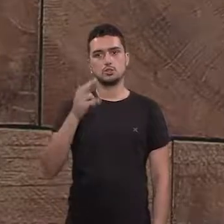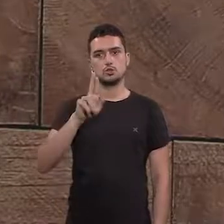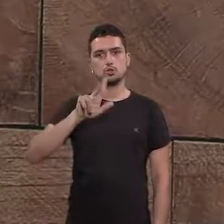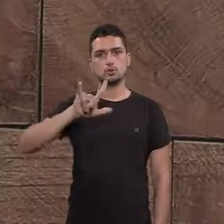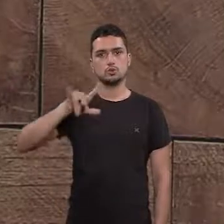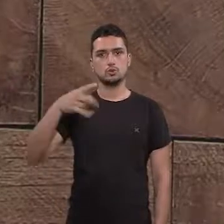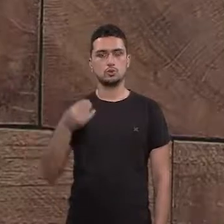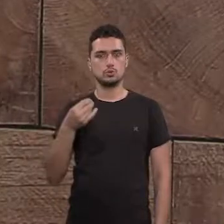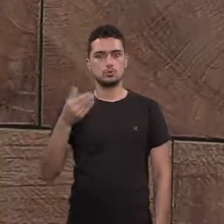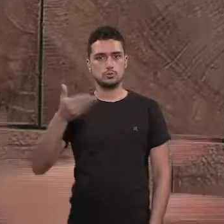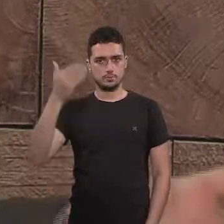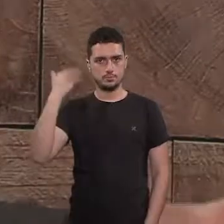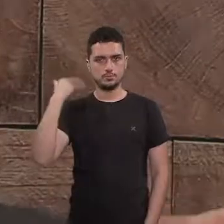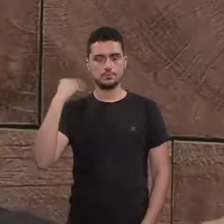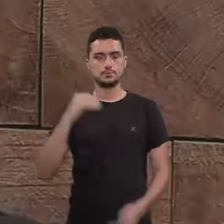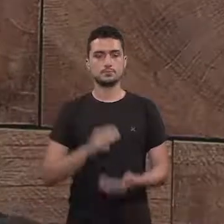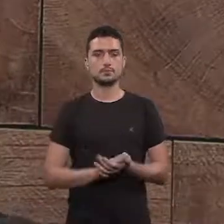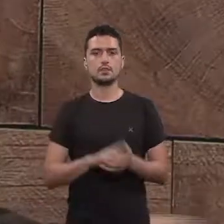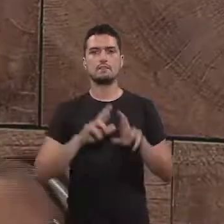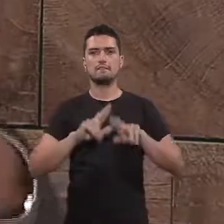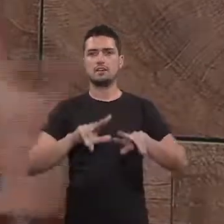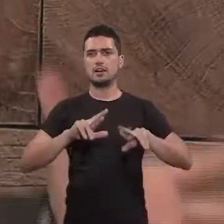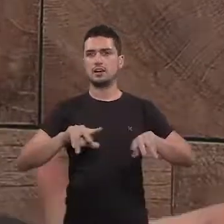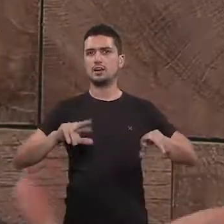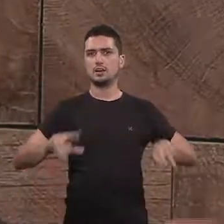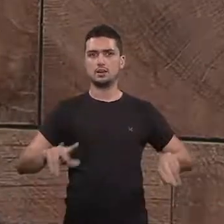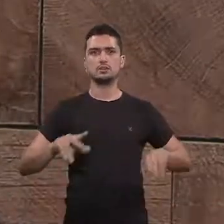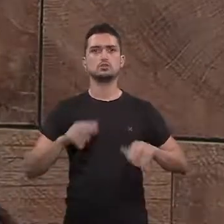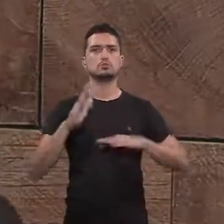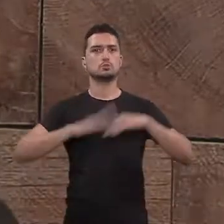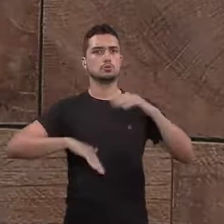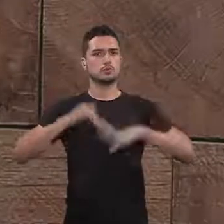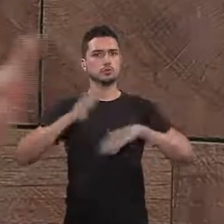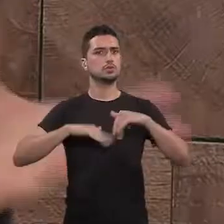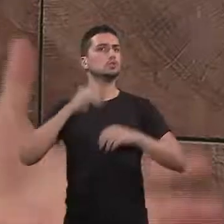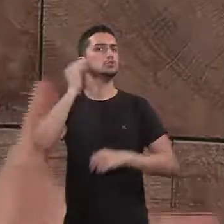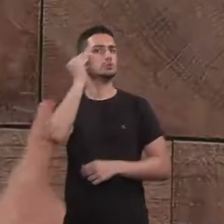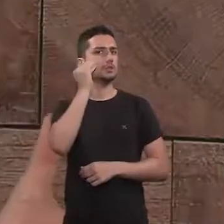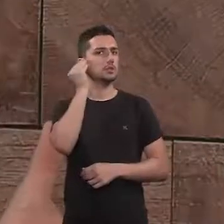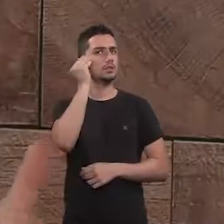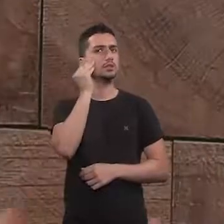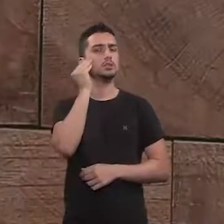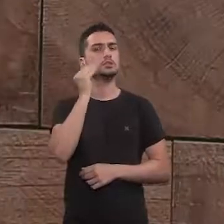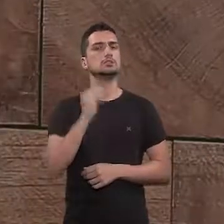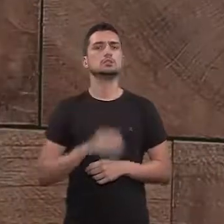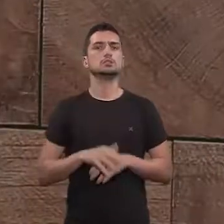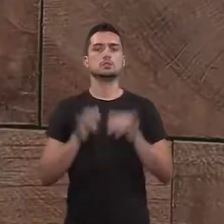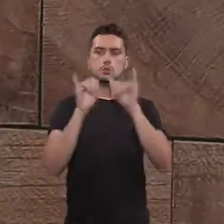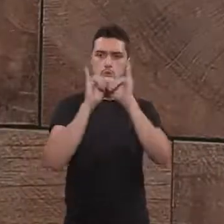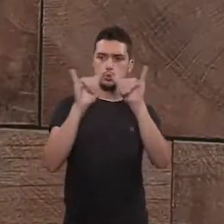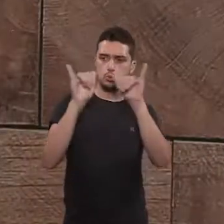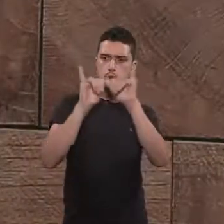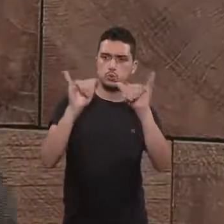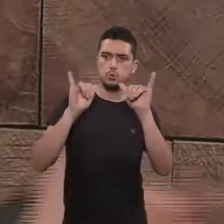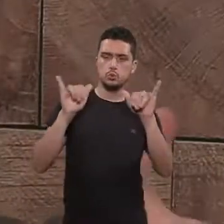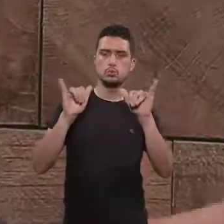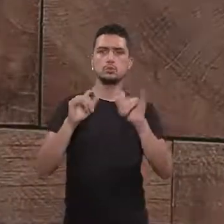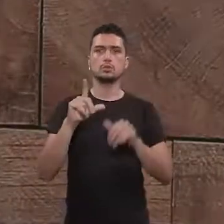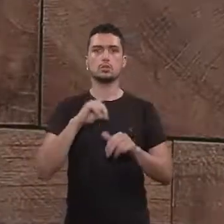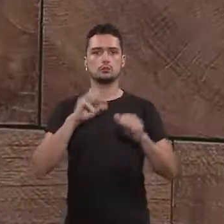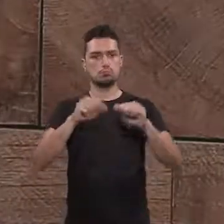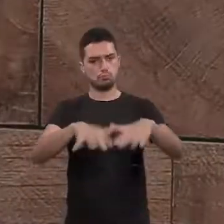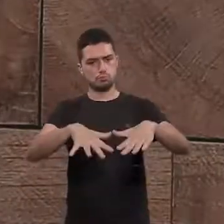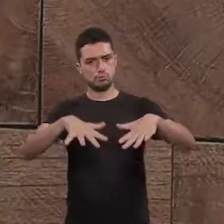passado, em que vários profissionais, com as suas experiências, com suas expertise, transmitiram para o público, um público